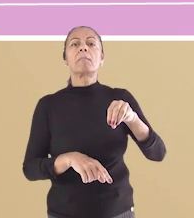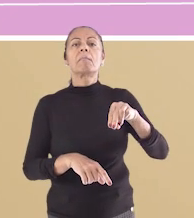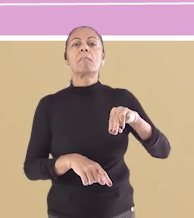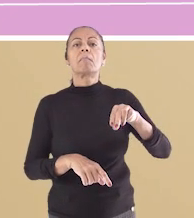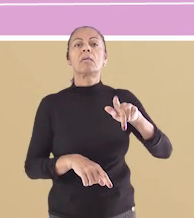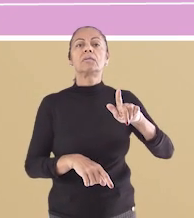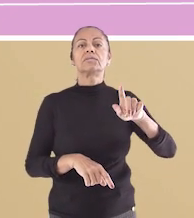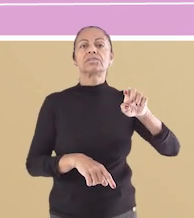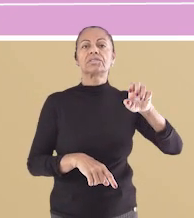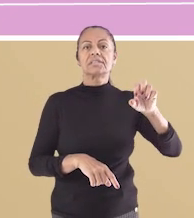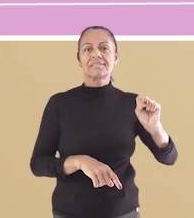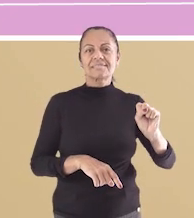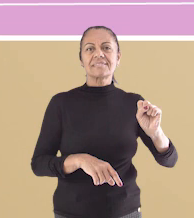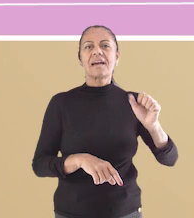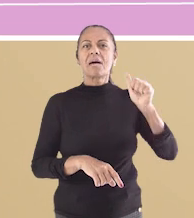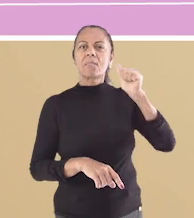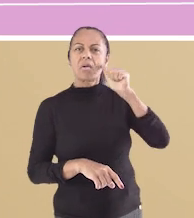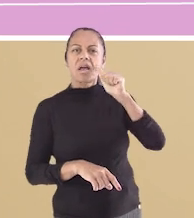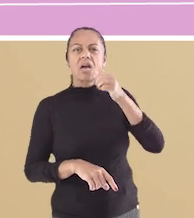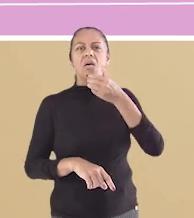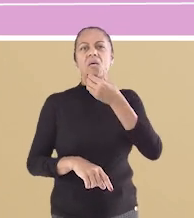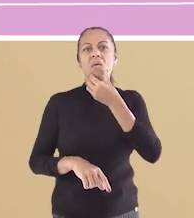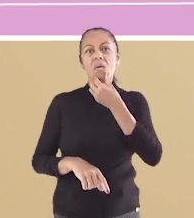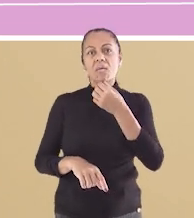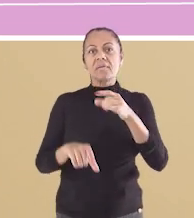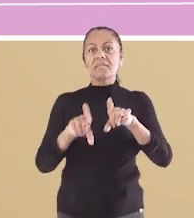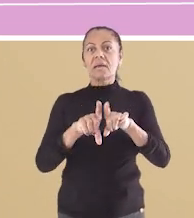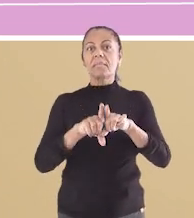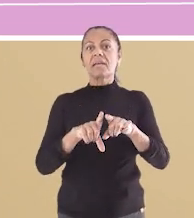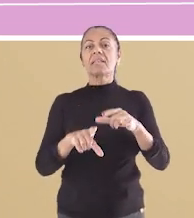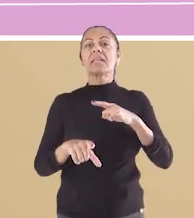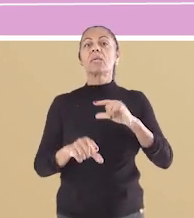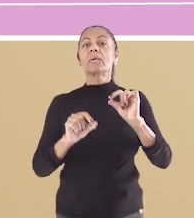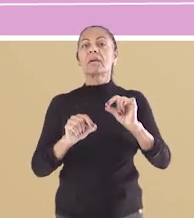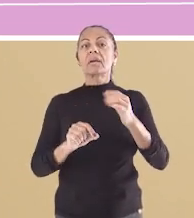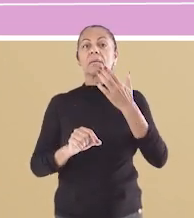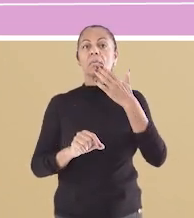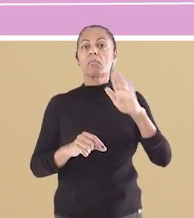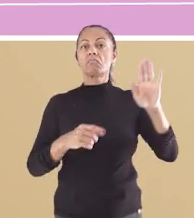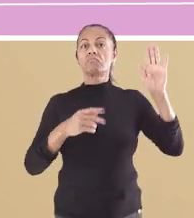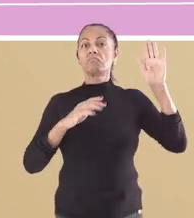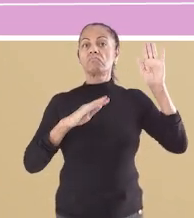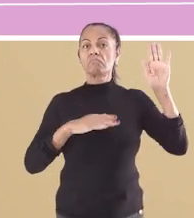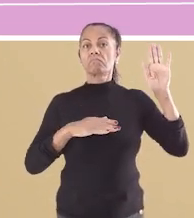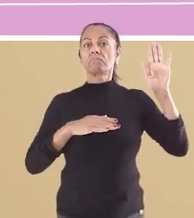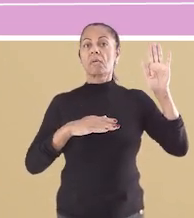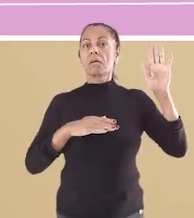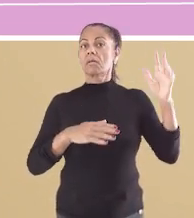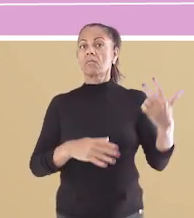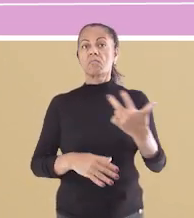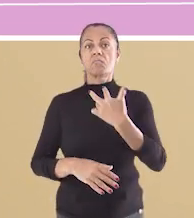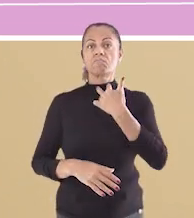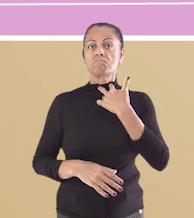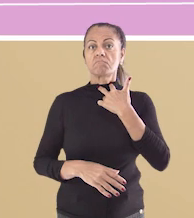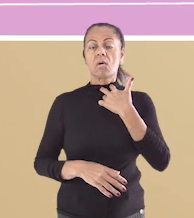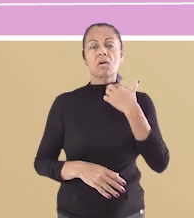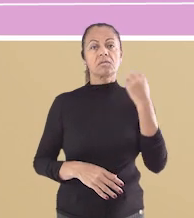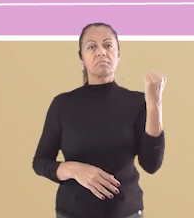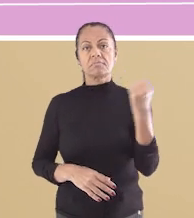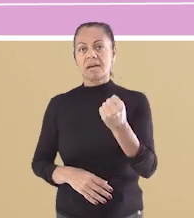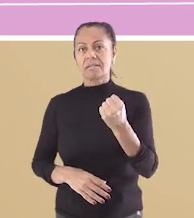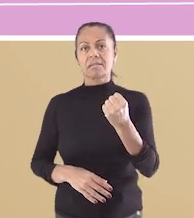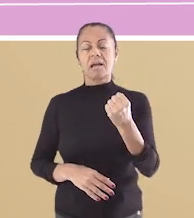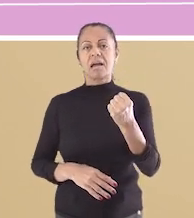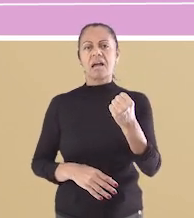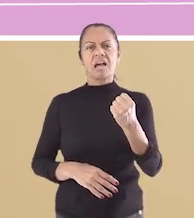Já no jainismo, religião indiana antiga, os monges e as monjas estão vinculados